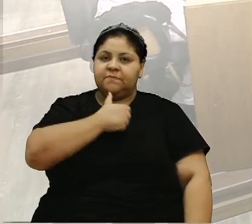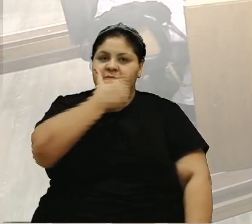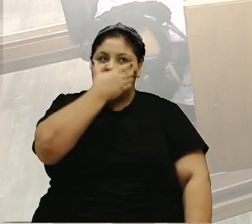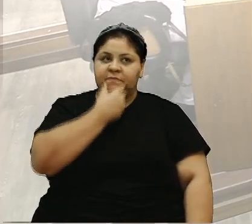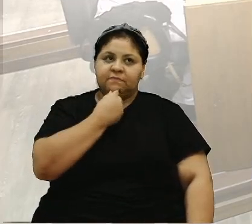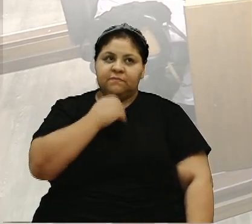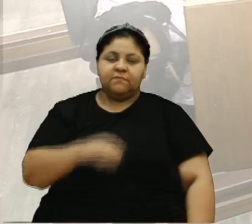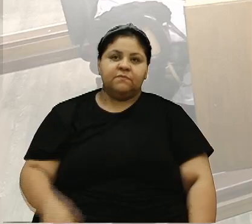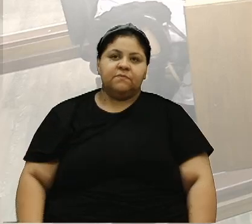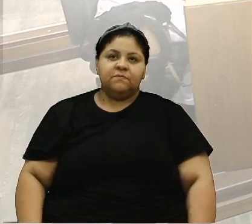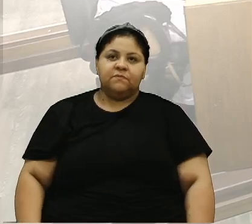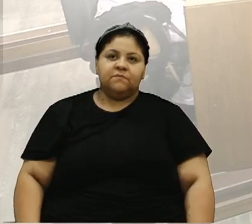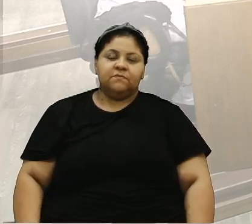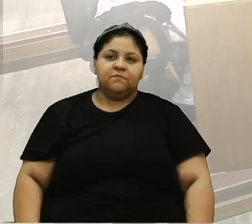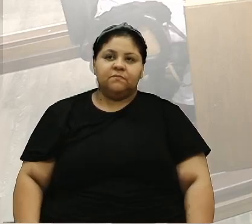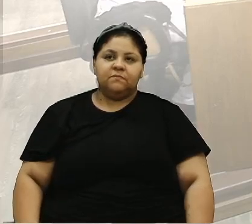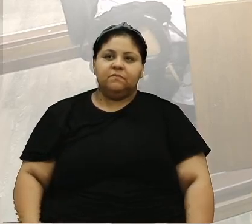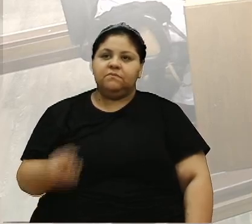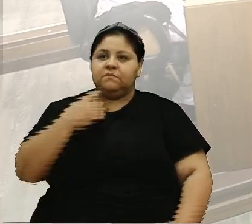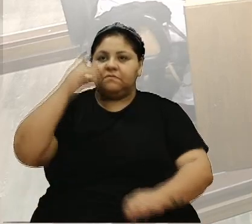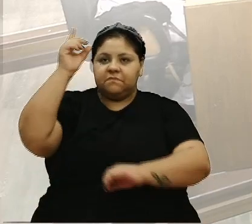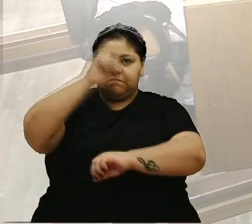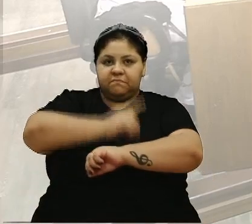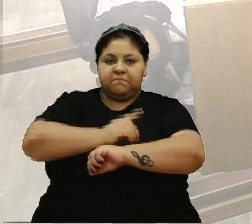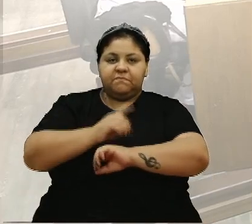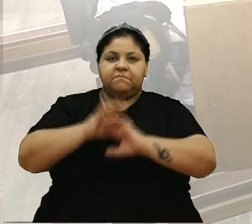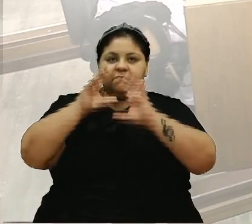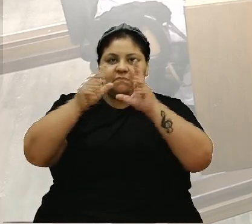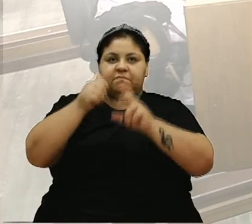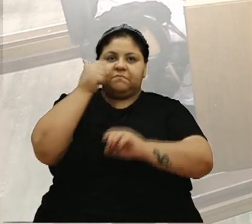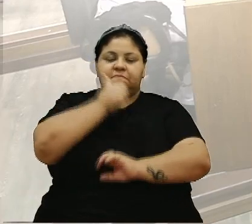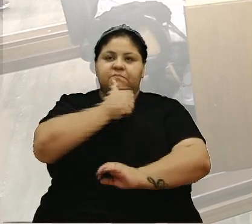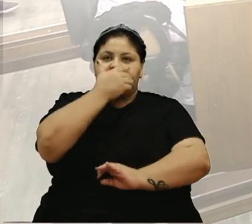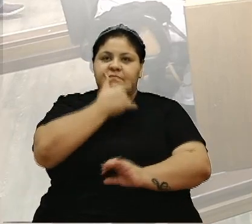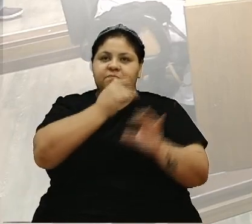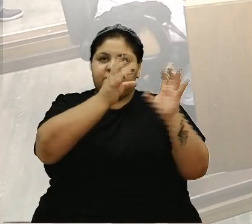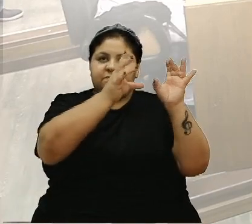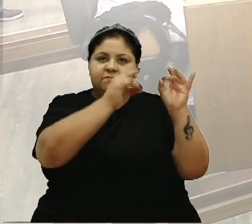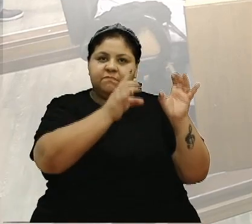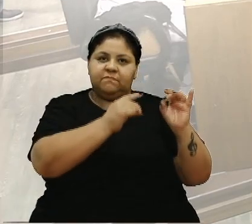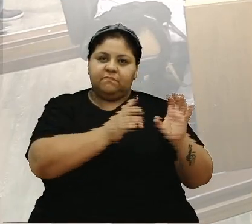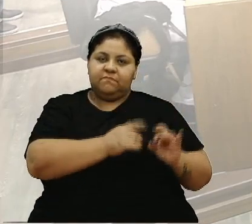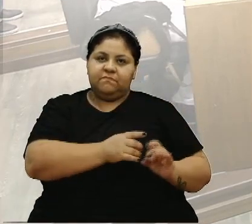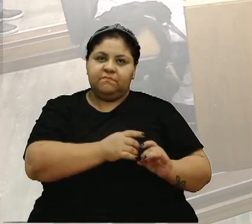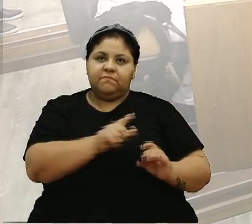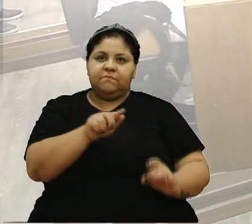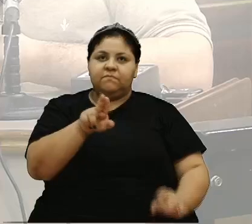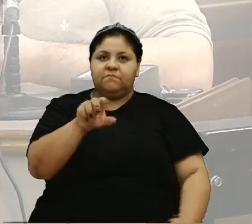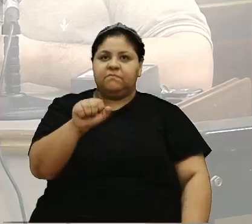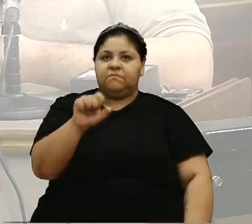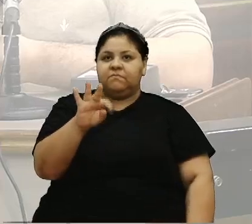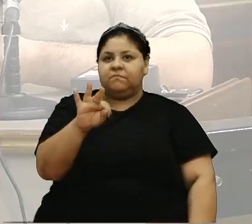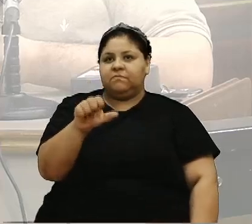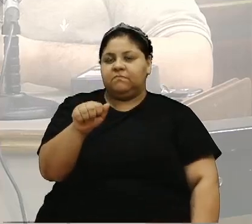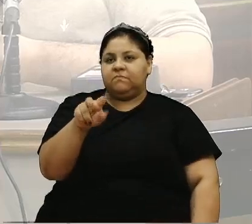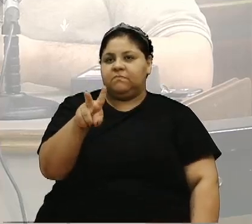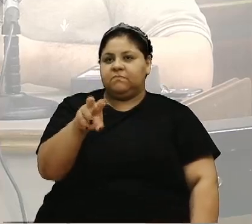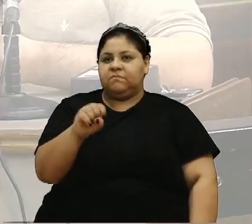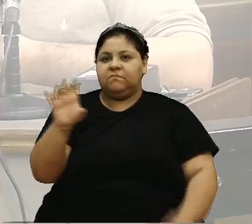vereadores, dá um bom dia a todos, em especial ao Gustavo Mioranza, que nos